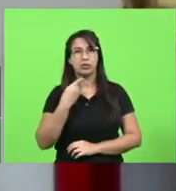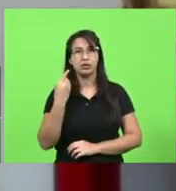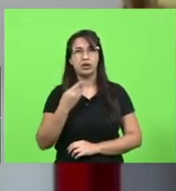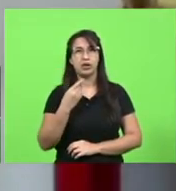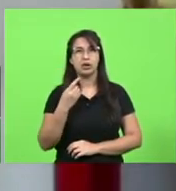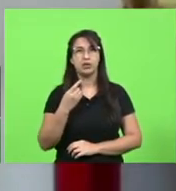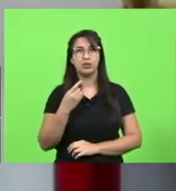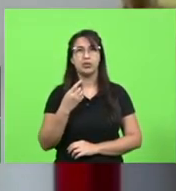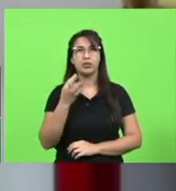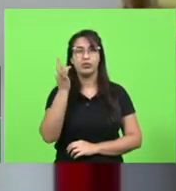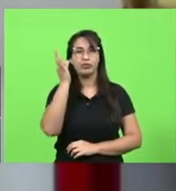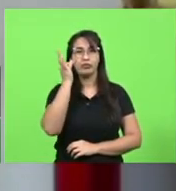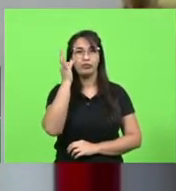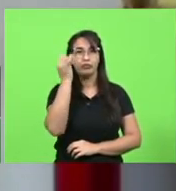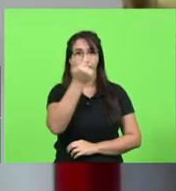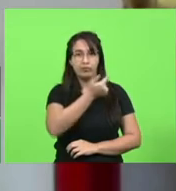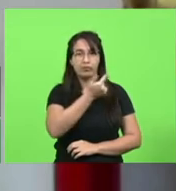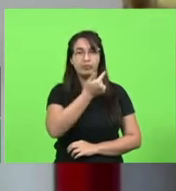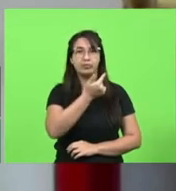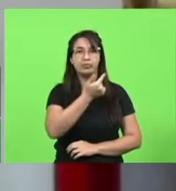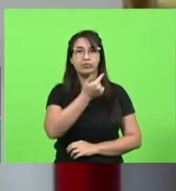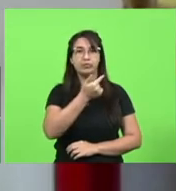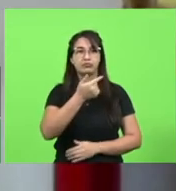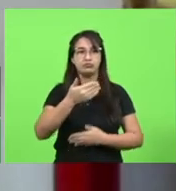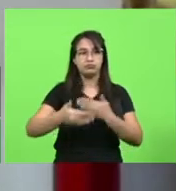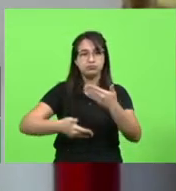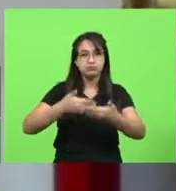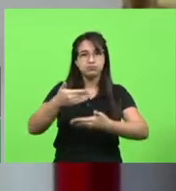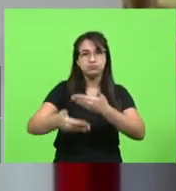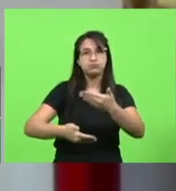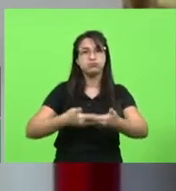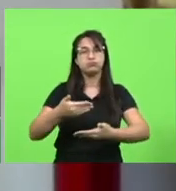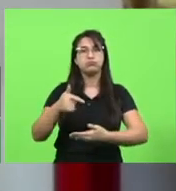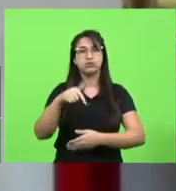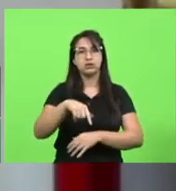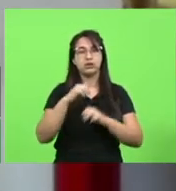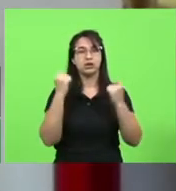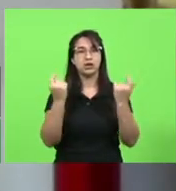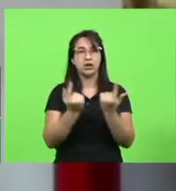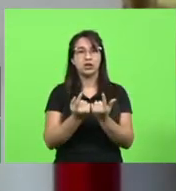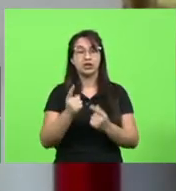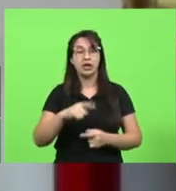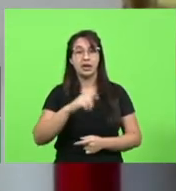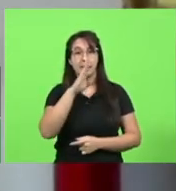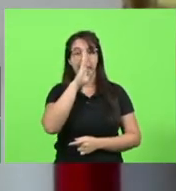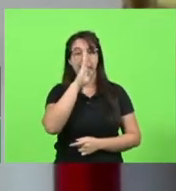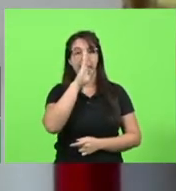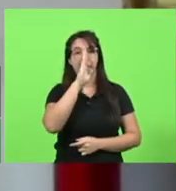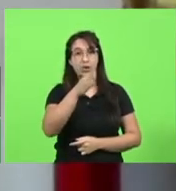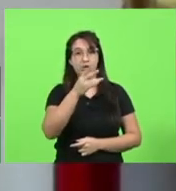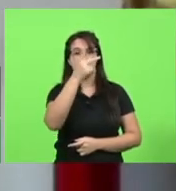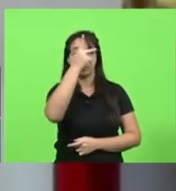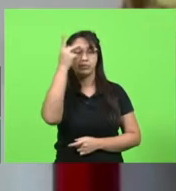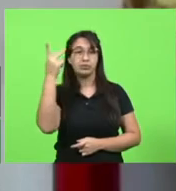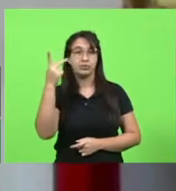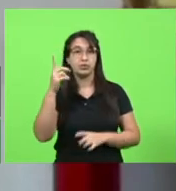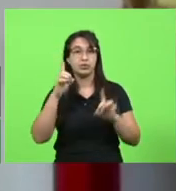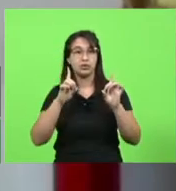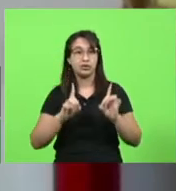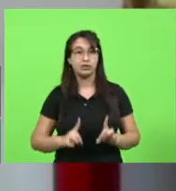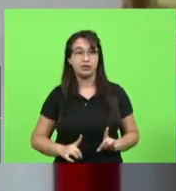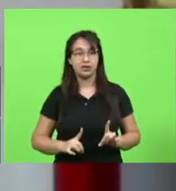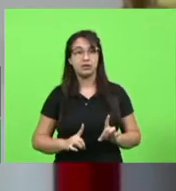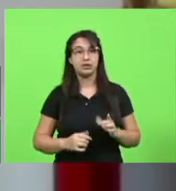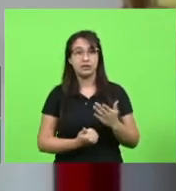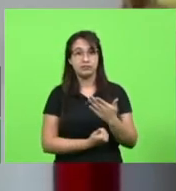Fabiano, né, que está tramitando agora, estabelecendo a prioridade da pessoa com deficiência na campanha da vacinação.